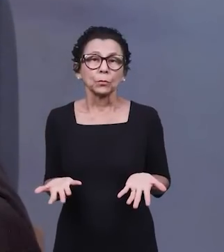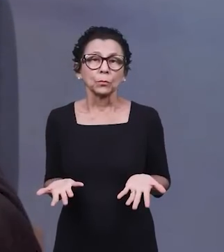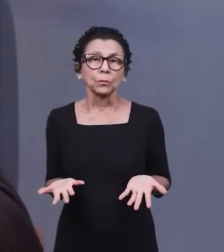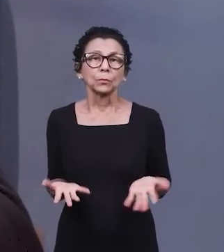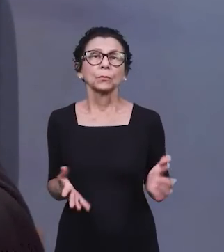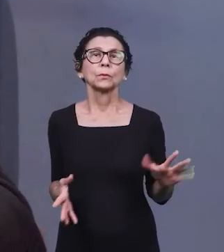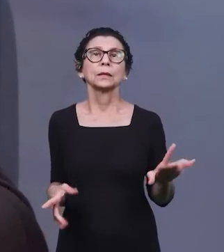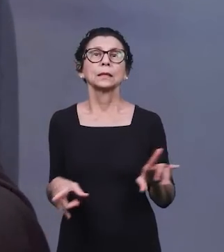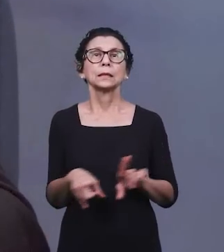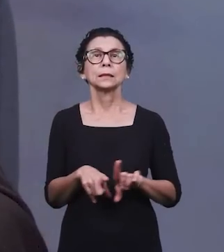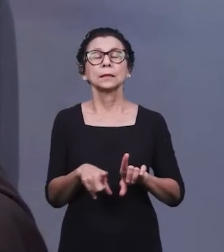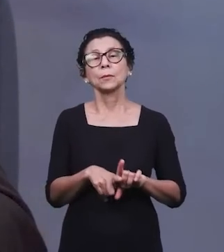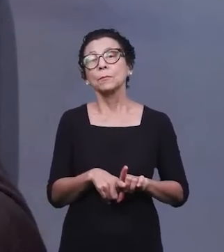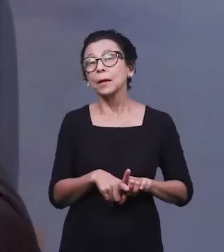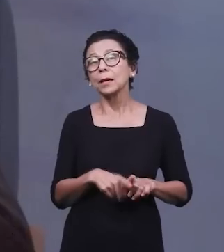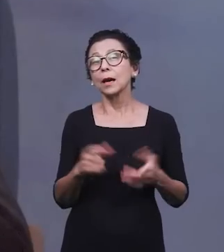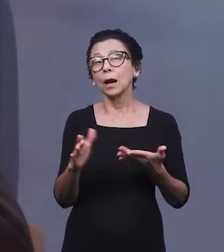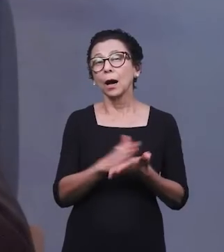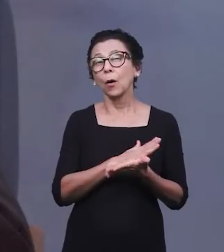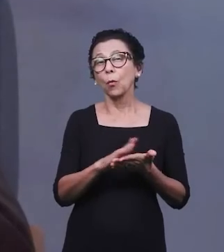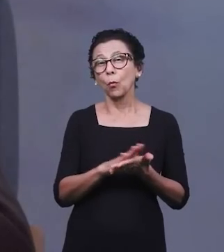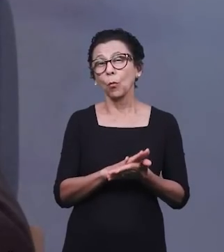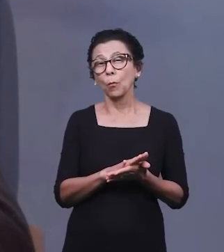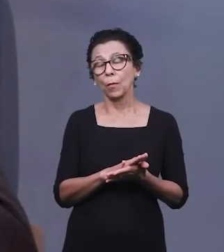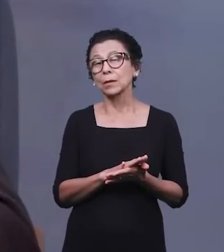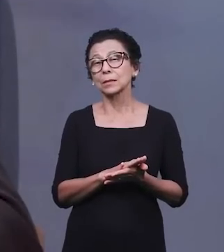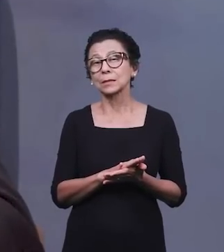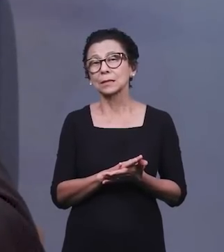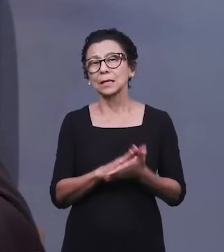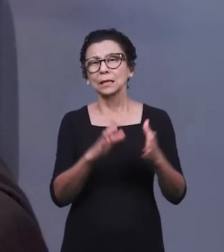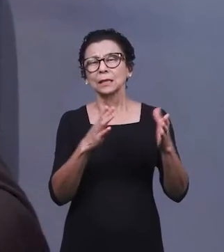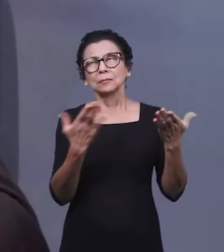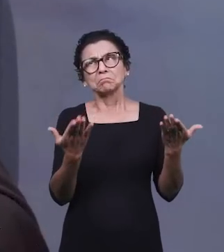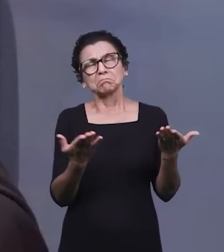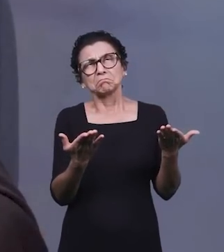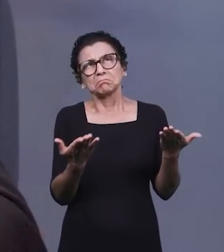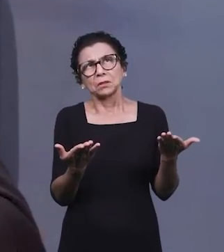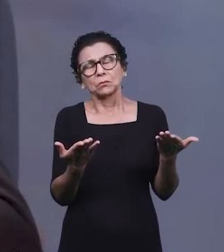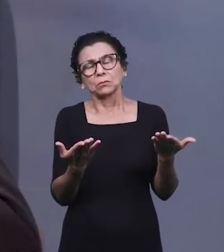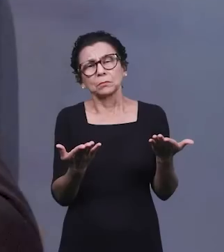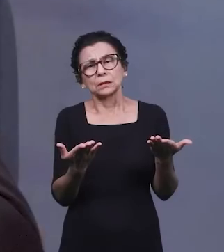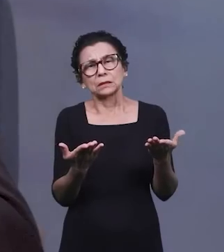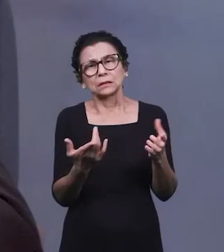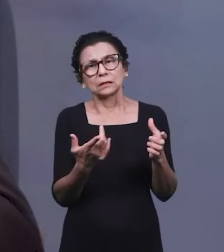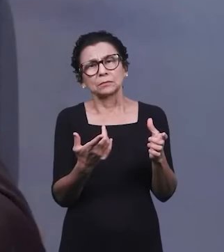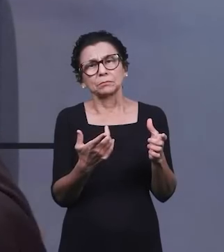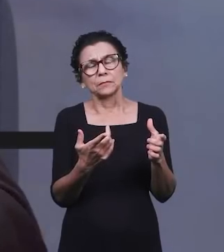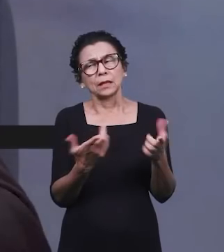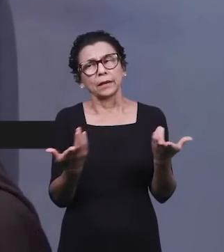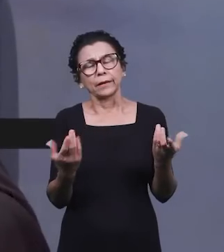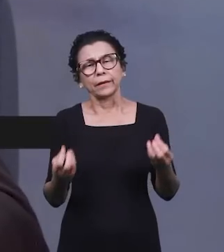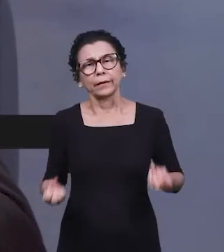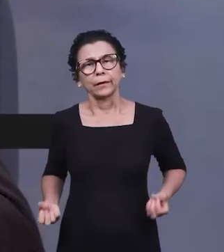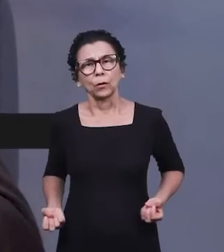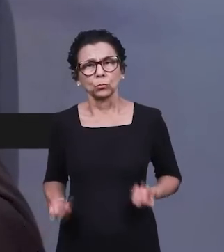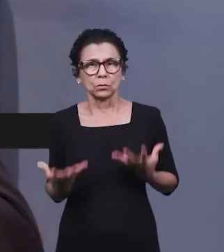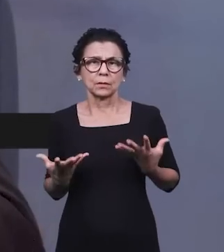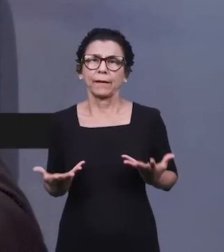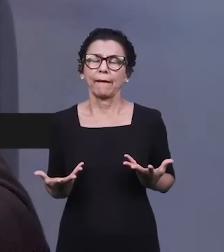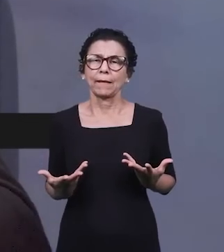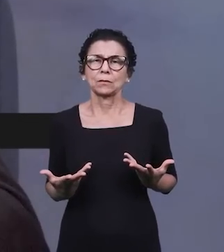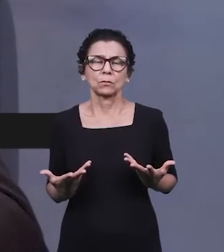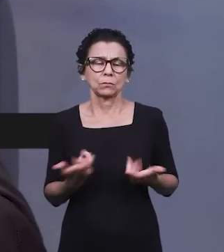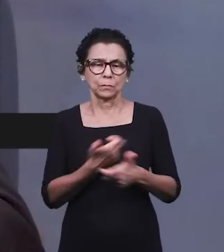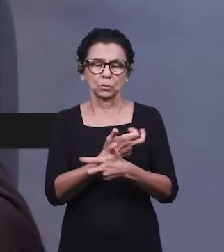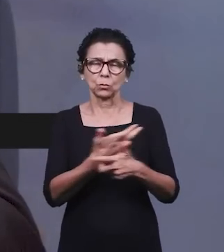a eliminação de despesas fixas, mais especificamente. Então, eu dou um conselho sempre para aquelas pessoas que me ouvem nas redes sociais ou mesmo